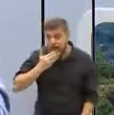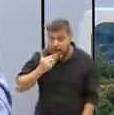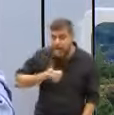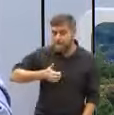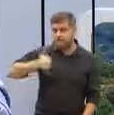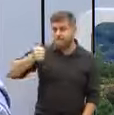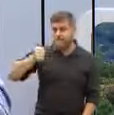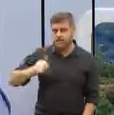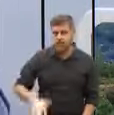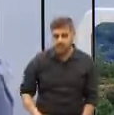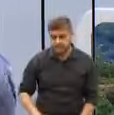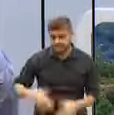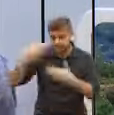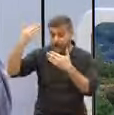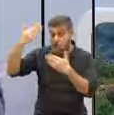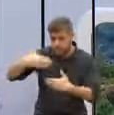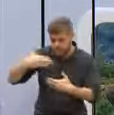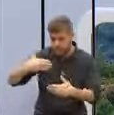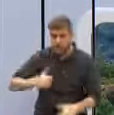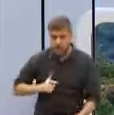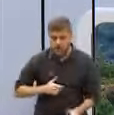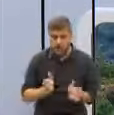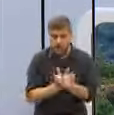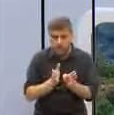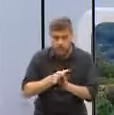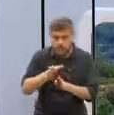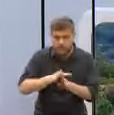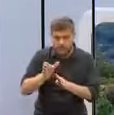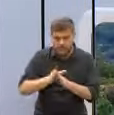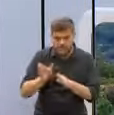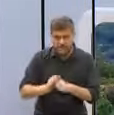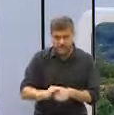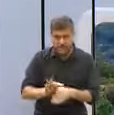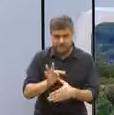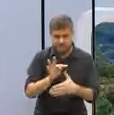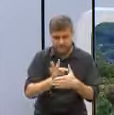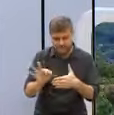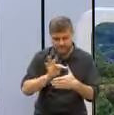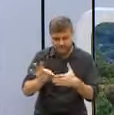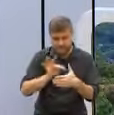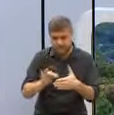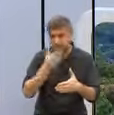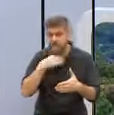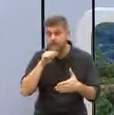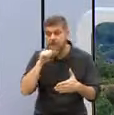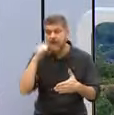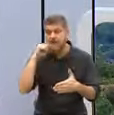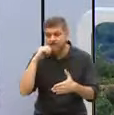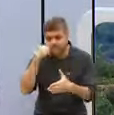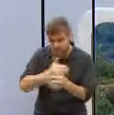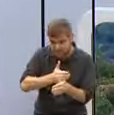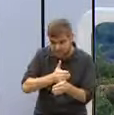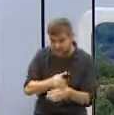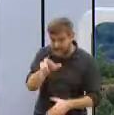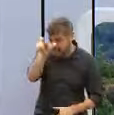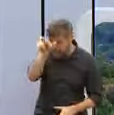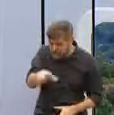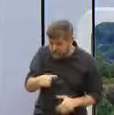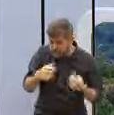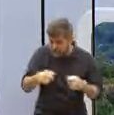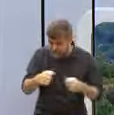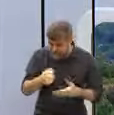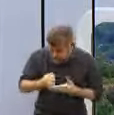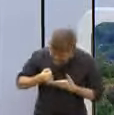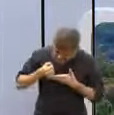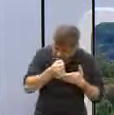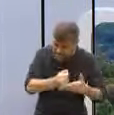aumentar o nível, melhorar o nível, não que o nível seja ruim, mas é melhorar o nível do conselho tutelar, porque a gente pensa que o conselheiro tem que estar muito apto realmente